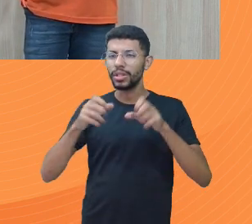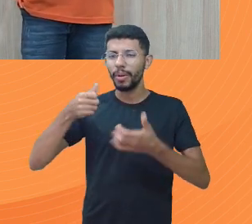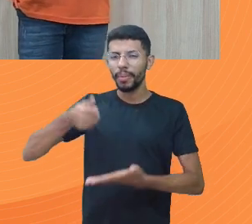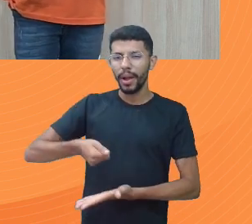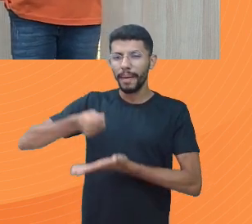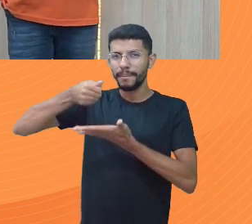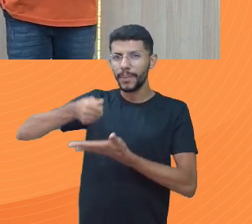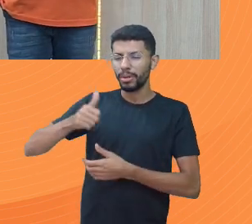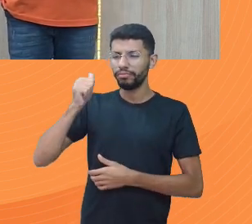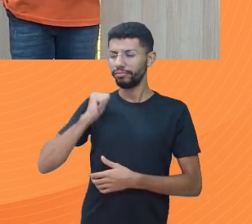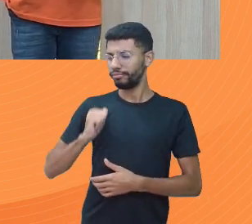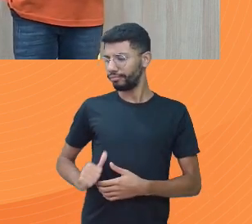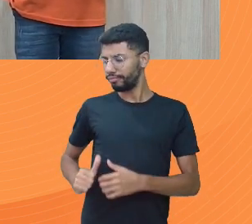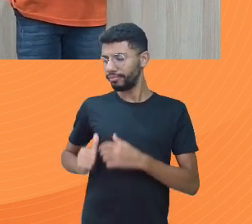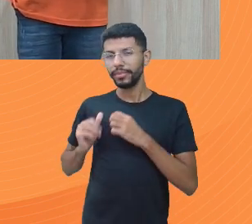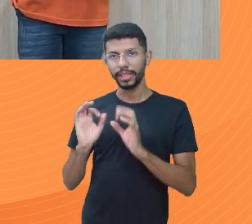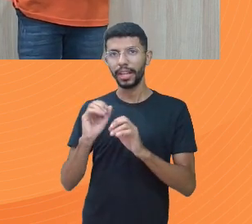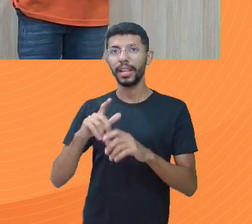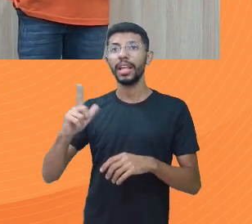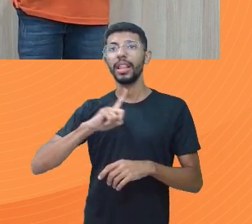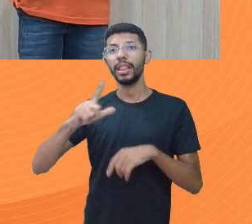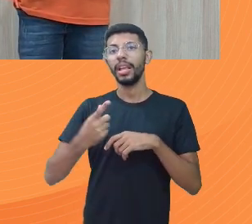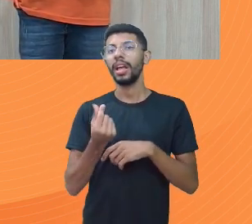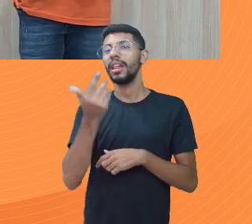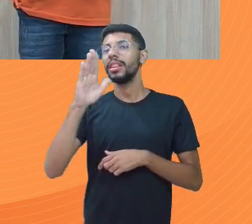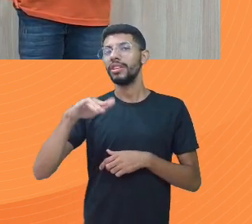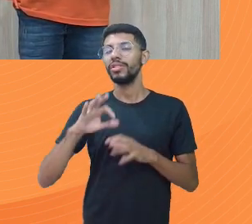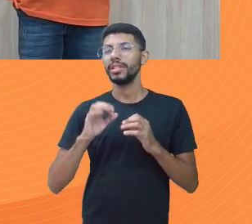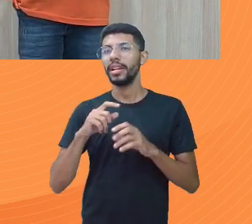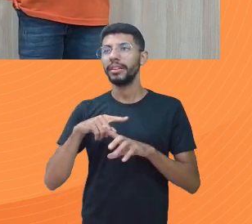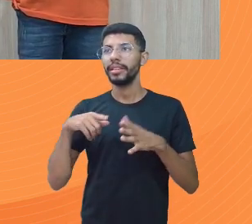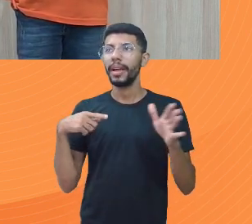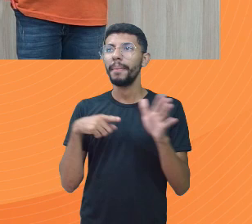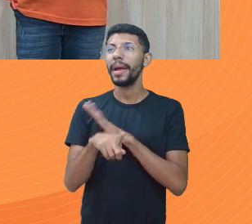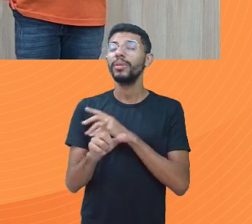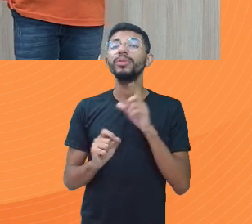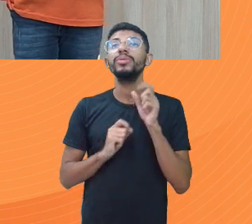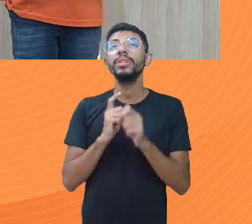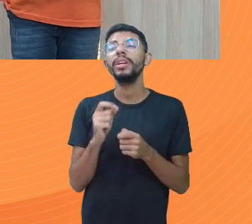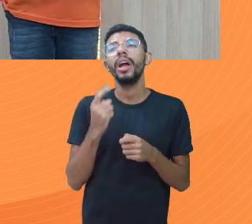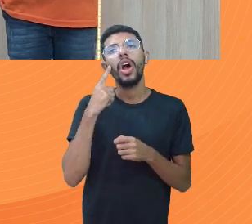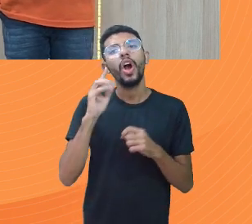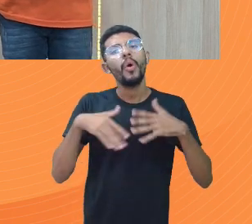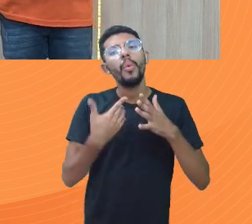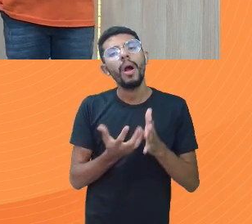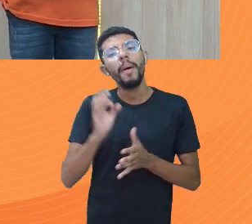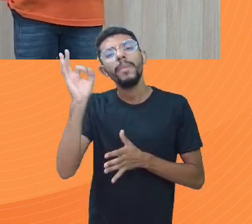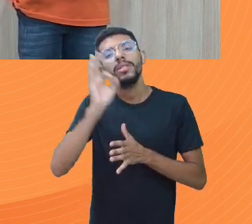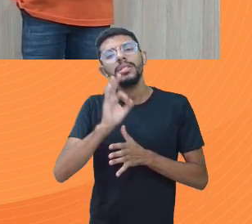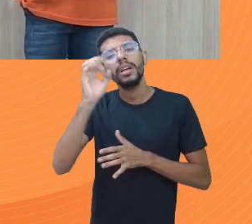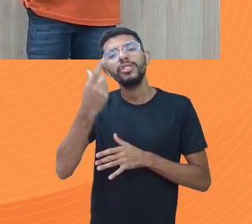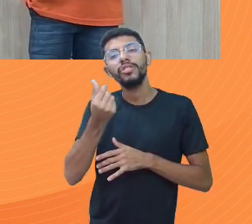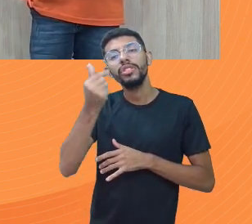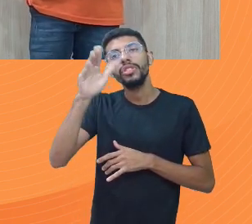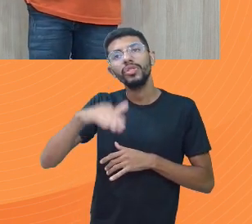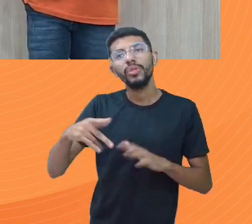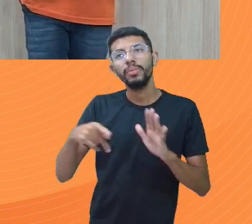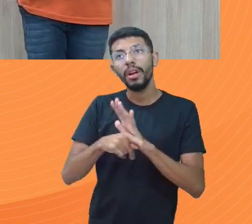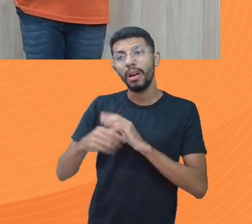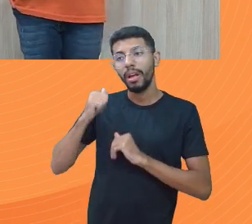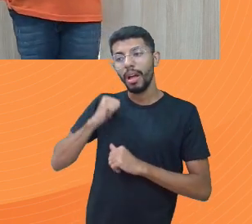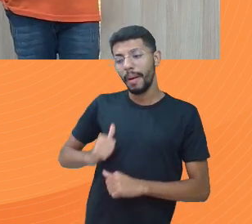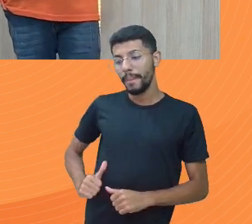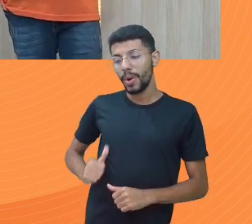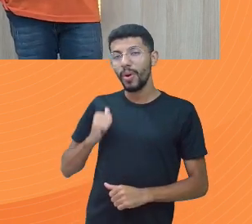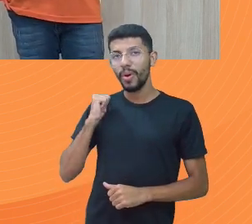uma bolsa também que tinha tido um desconto, e a questão queria saber qual era a porcentagem de desconto dessa bolsa, tá?